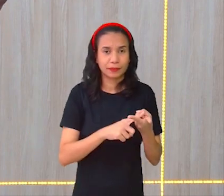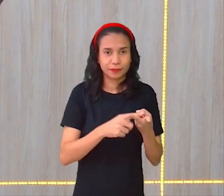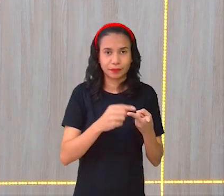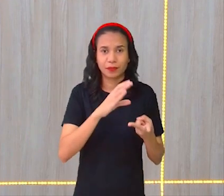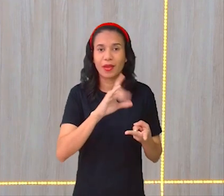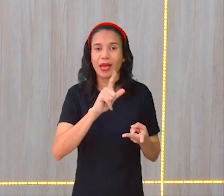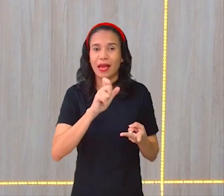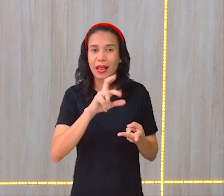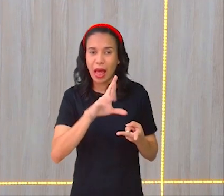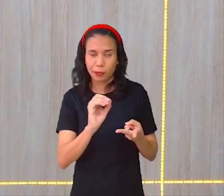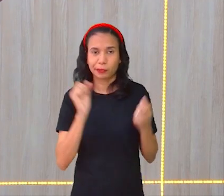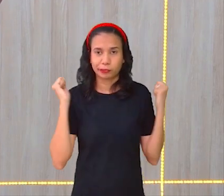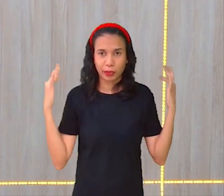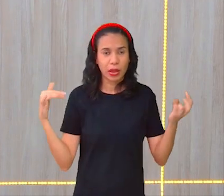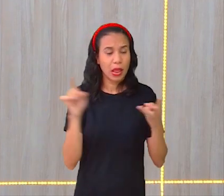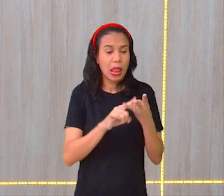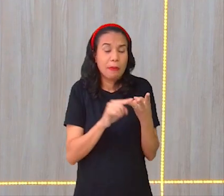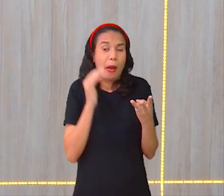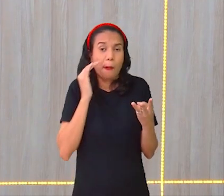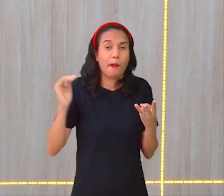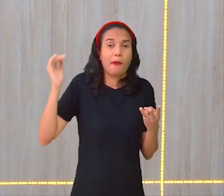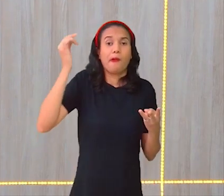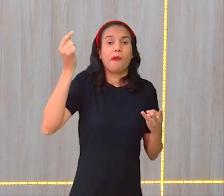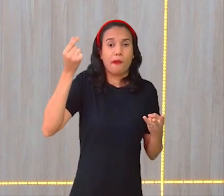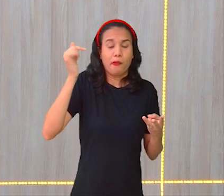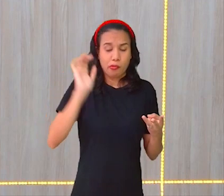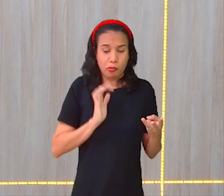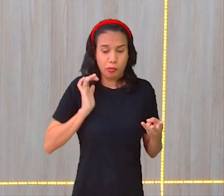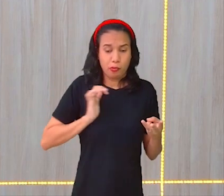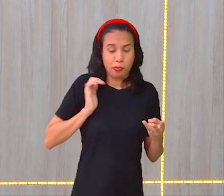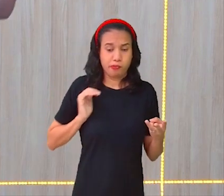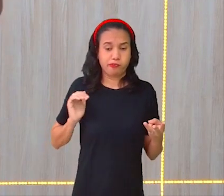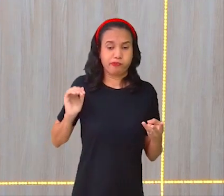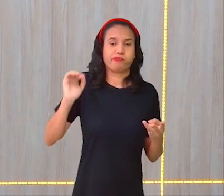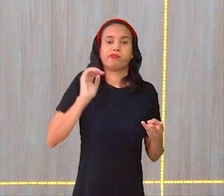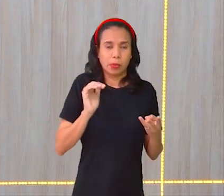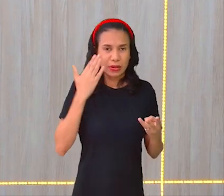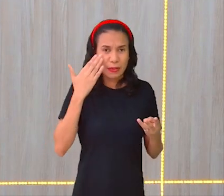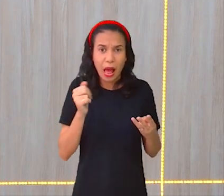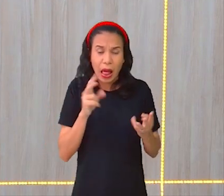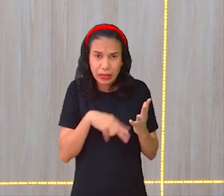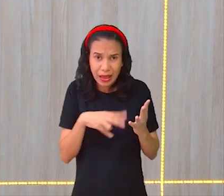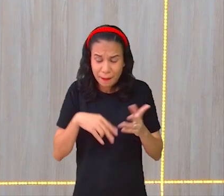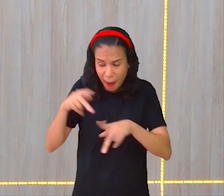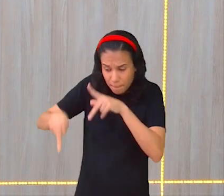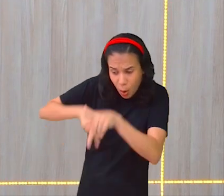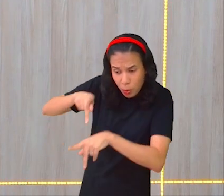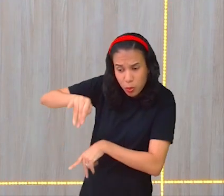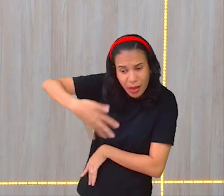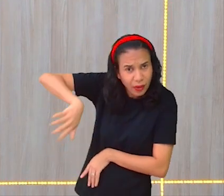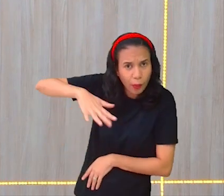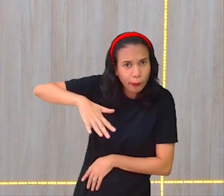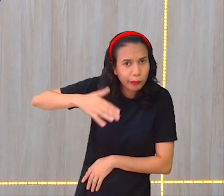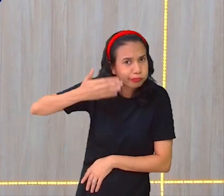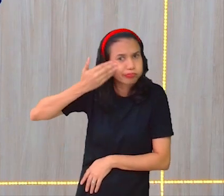chamado clero, e os nobres, né? Aquelas pessoas muito ricas lá, né? A nobreza. A população mesmo, ela